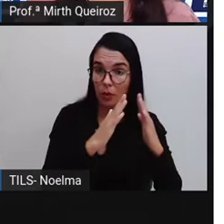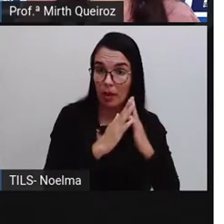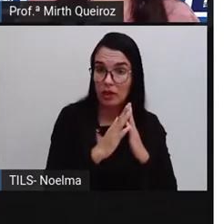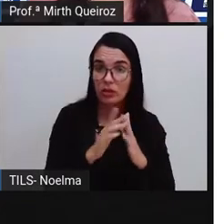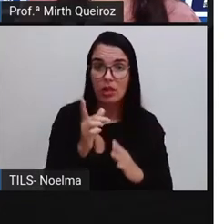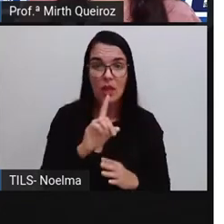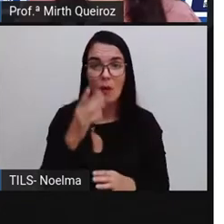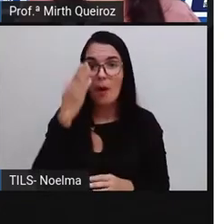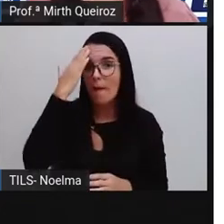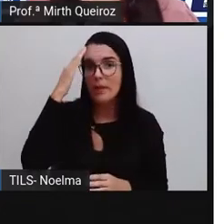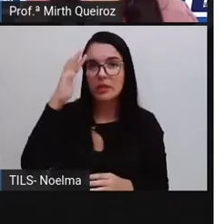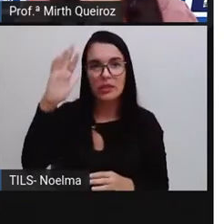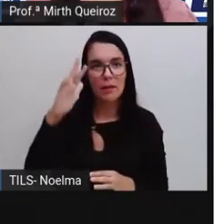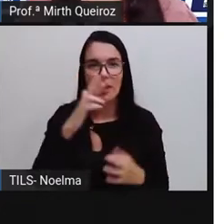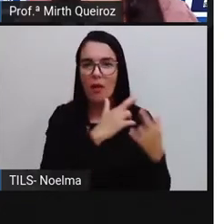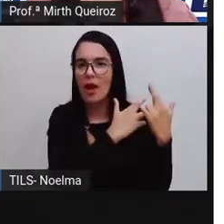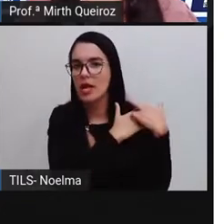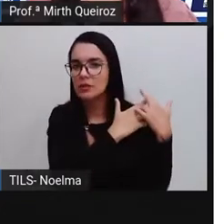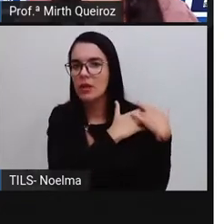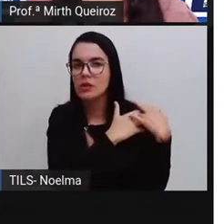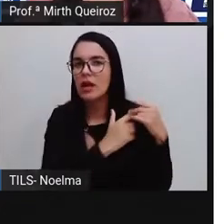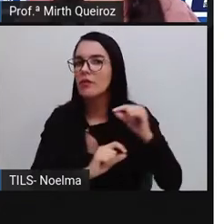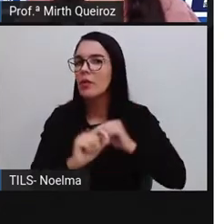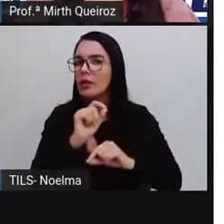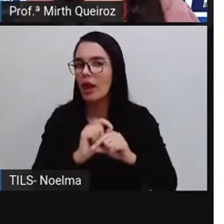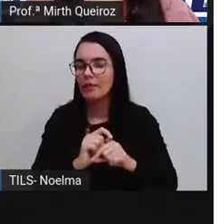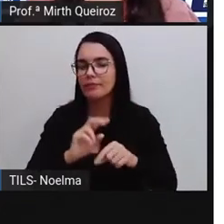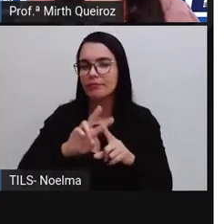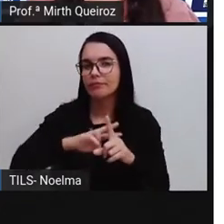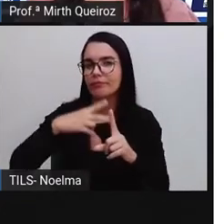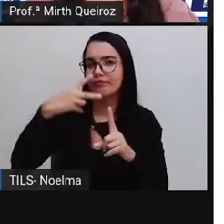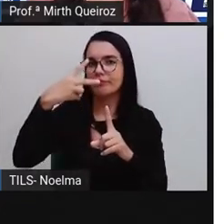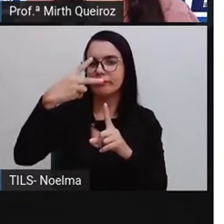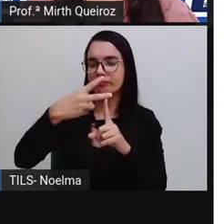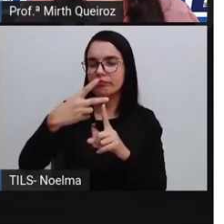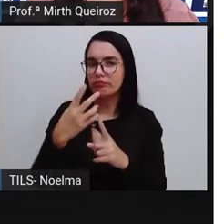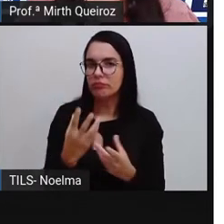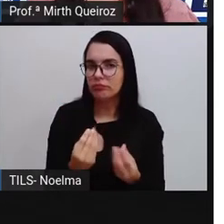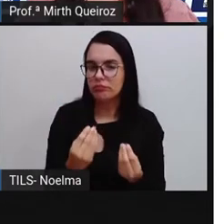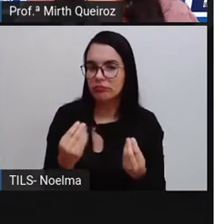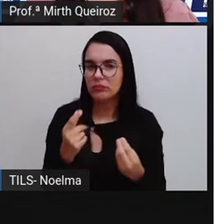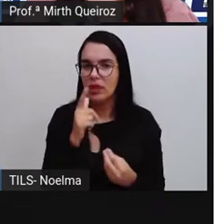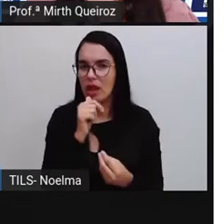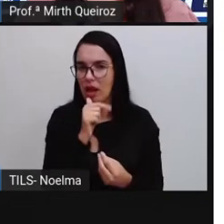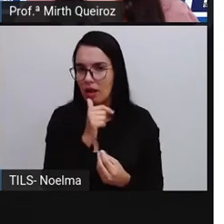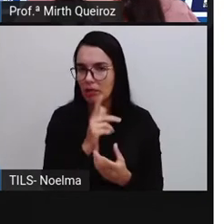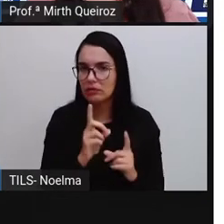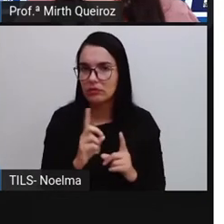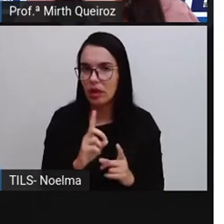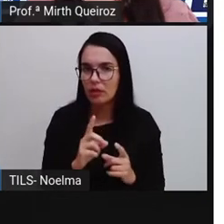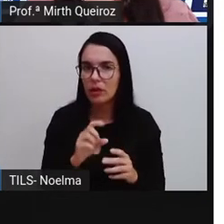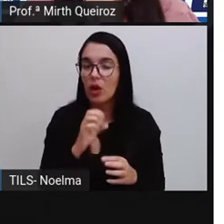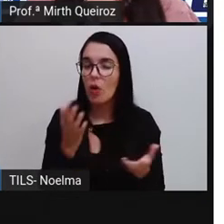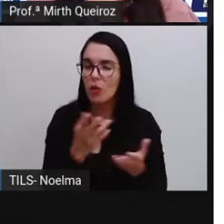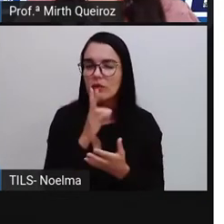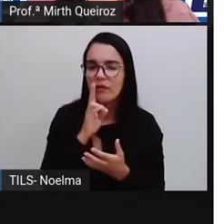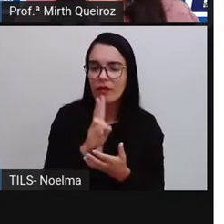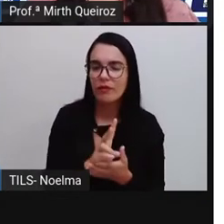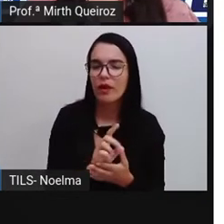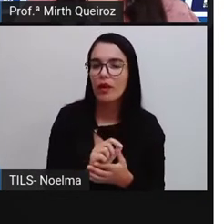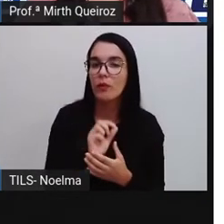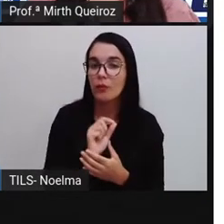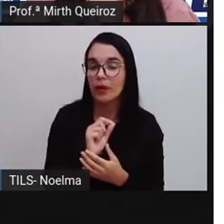uso doméstico aí não é o único responsável pelo elevado consumo de água não e a gente vai ver isso hoje né